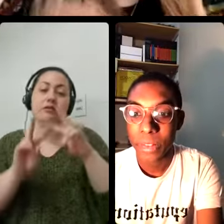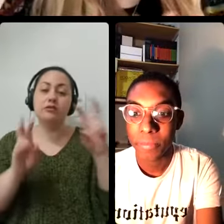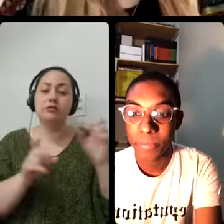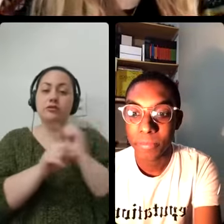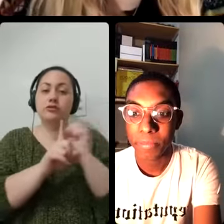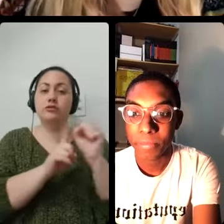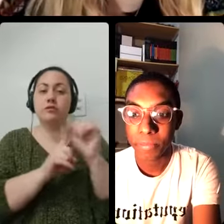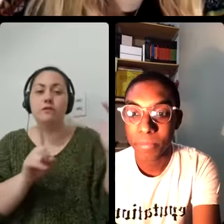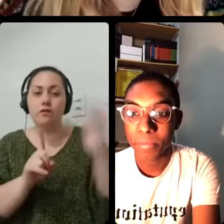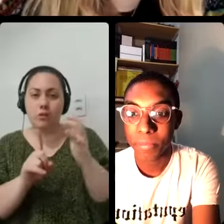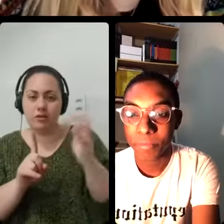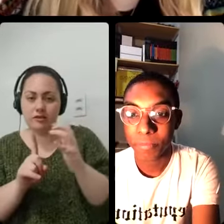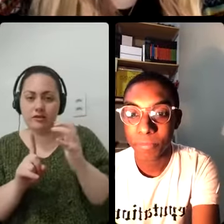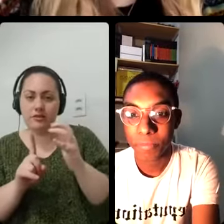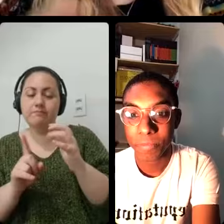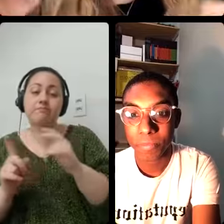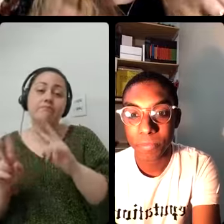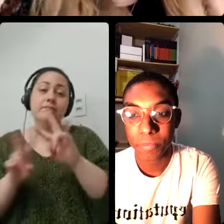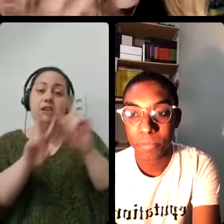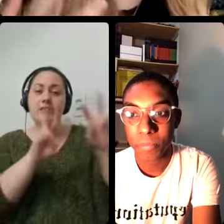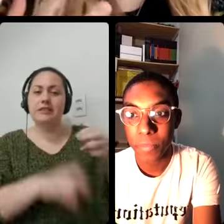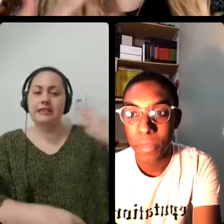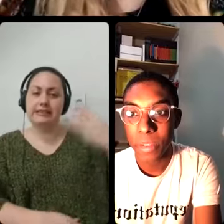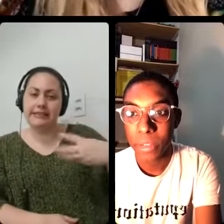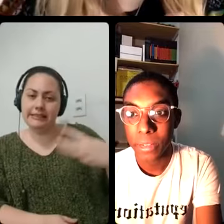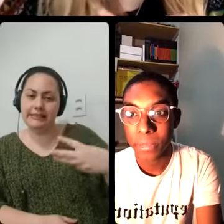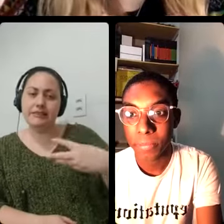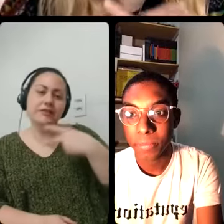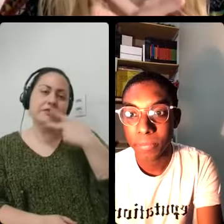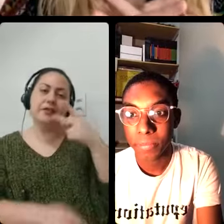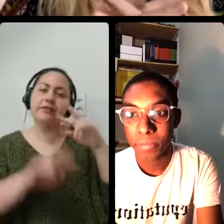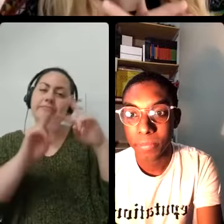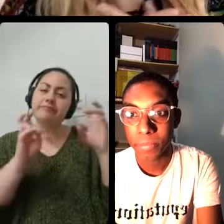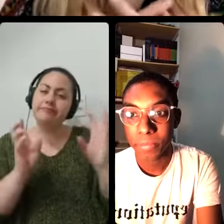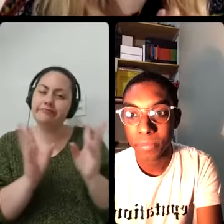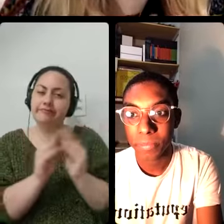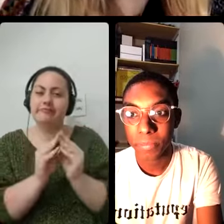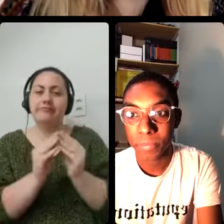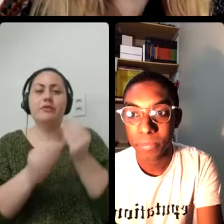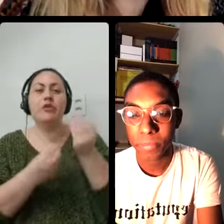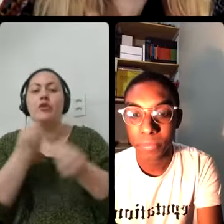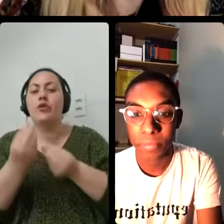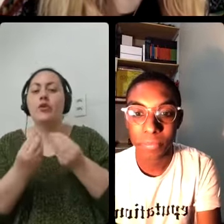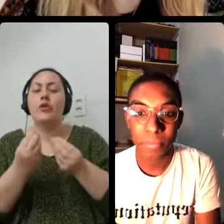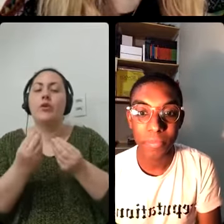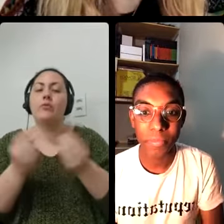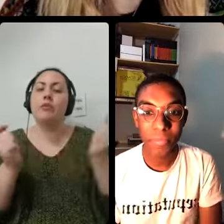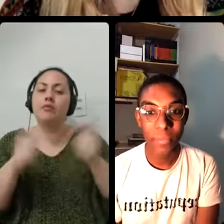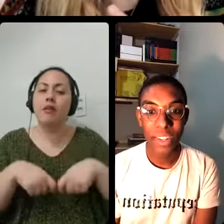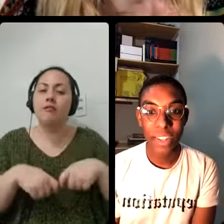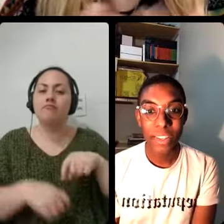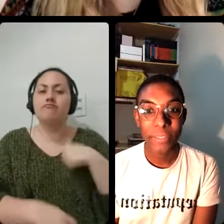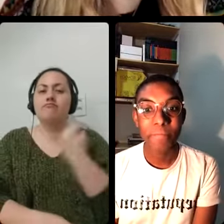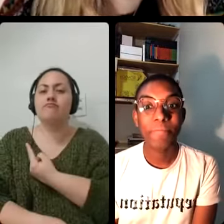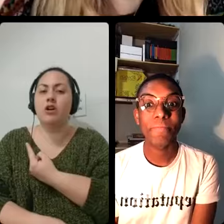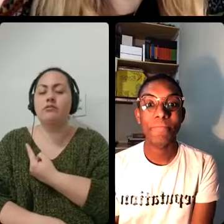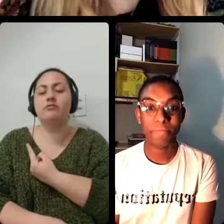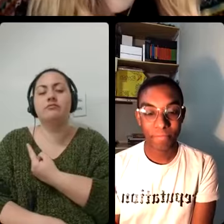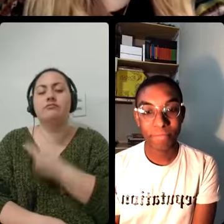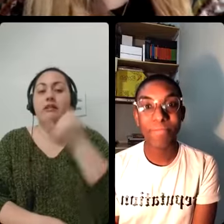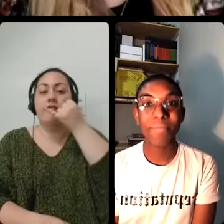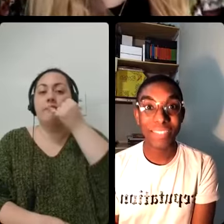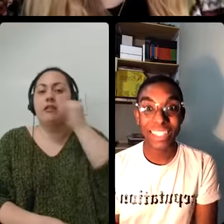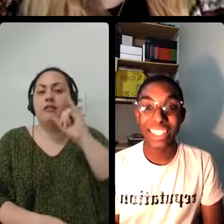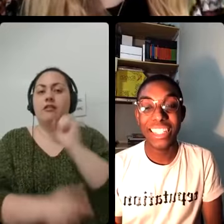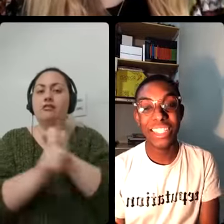e um terceiro bloco daí que fala um pouquinho sobre as construções, né, para enfrentar as desigualdades sociais. Mais ou menos isso, né,